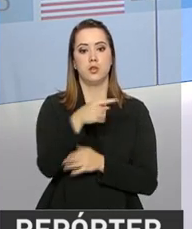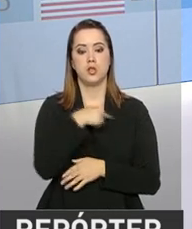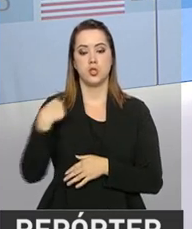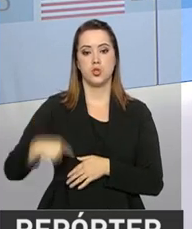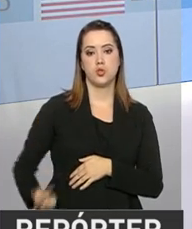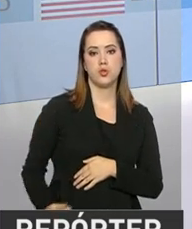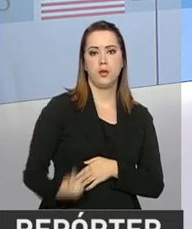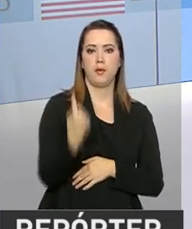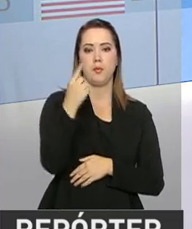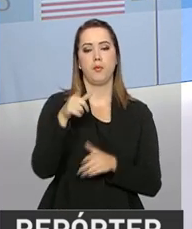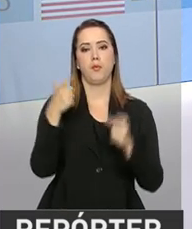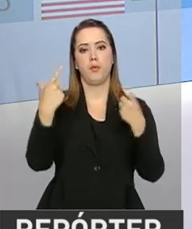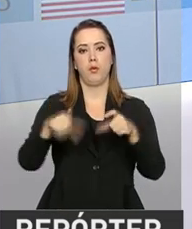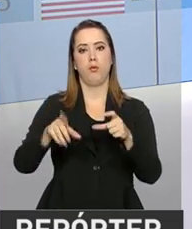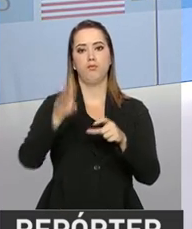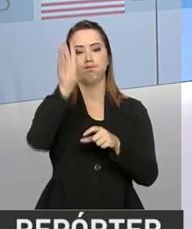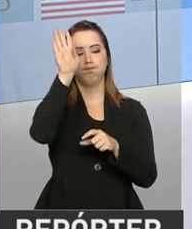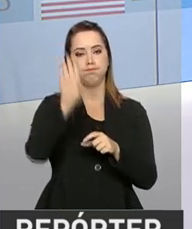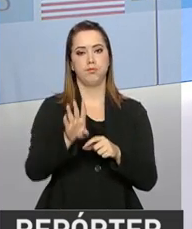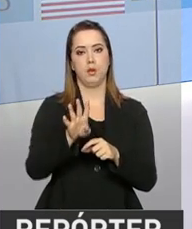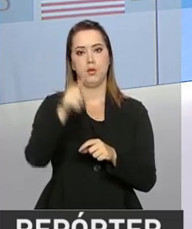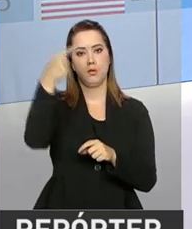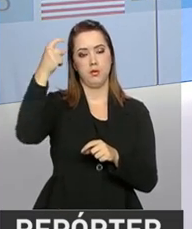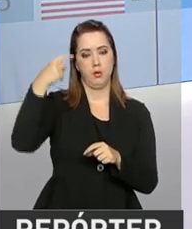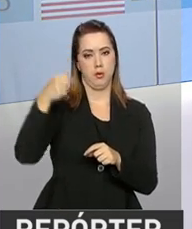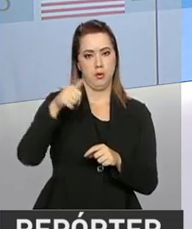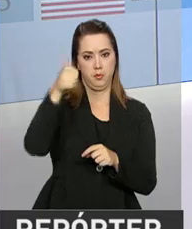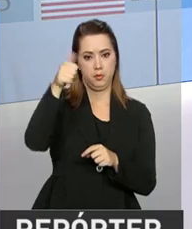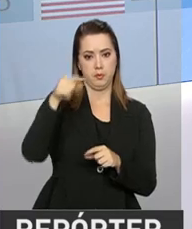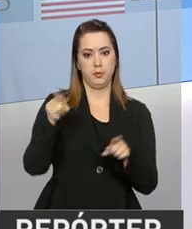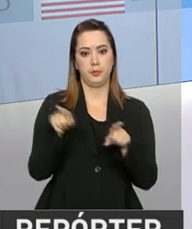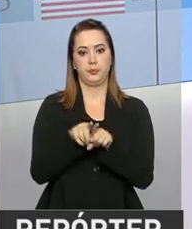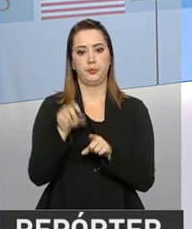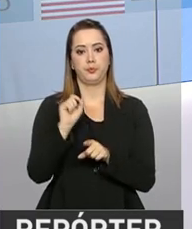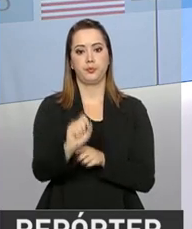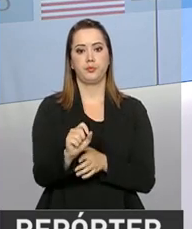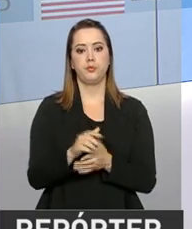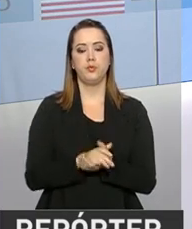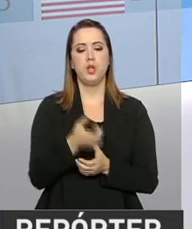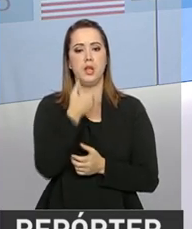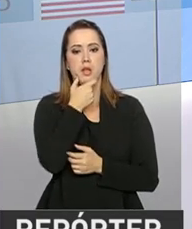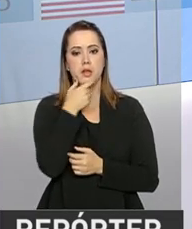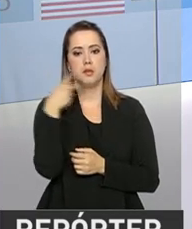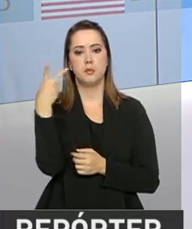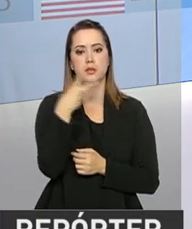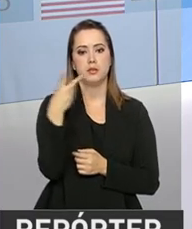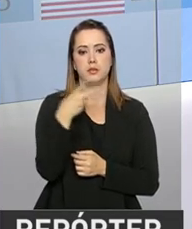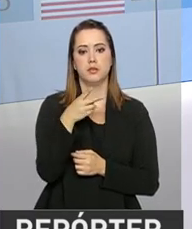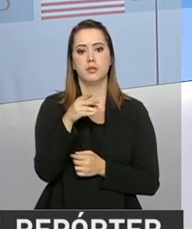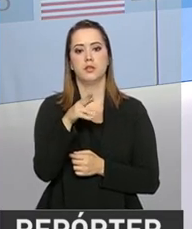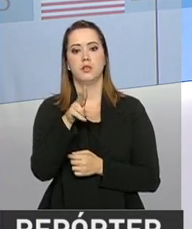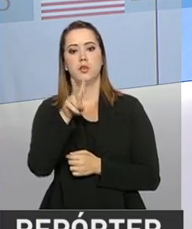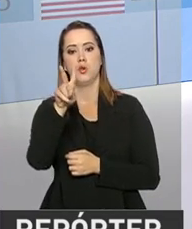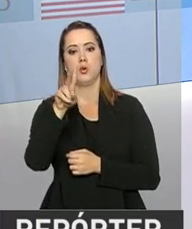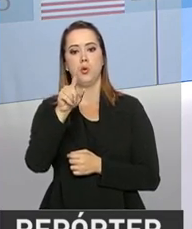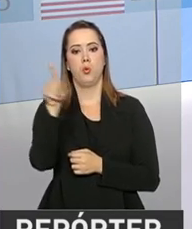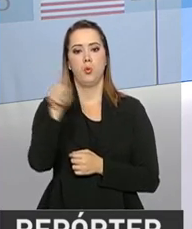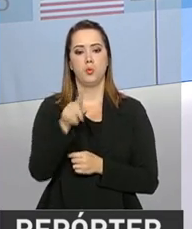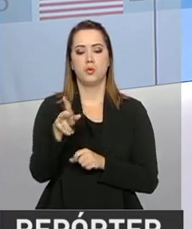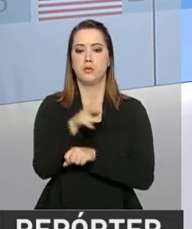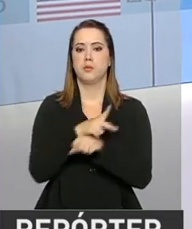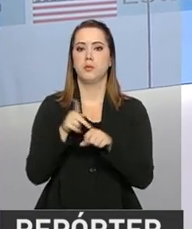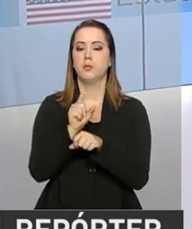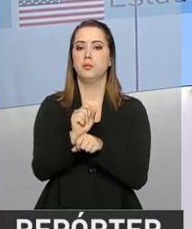vem segundo lugar com seis de ouro 15 no total e o Uzbequistão é o terceiro colocado com três de ouro duas de prata cinco de bronze 10